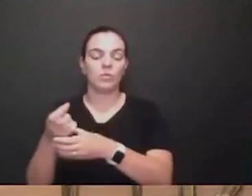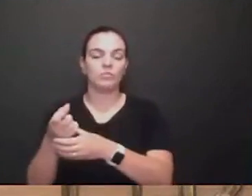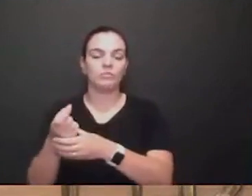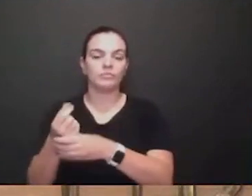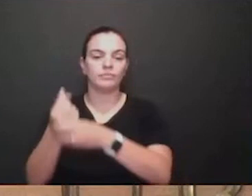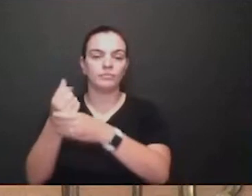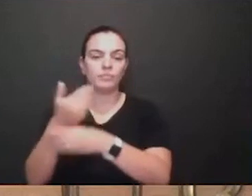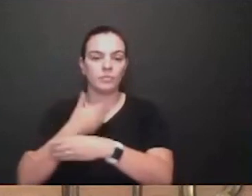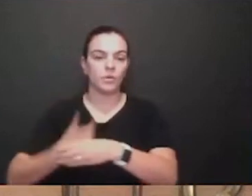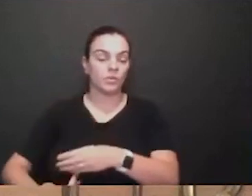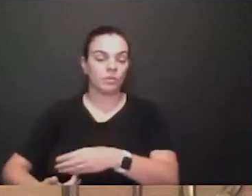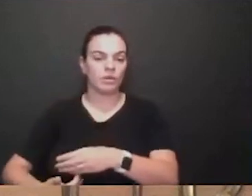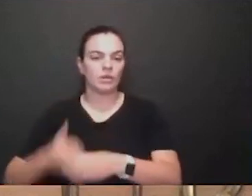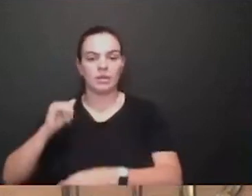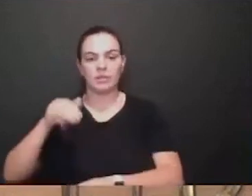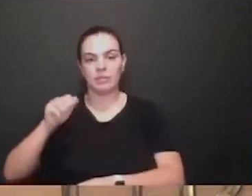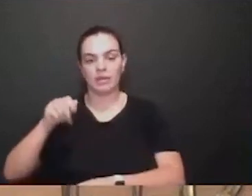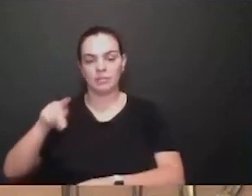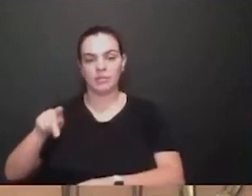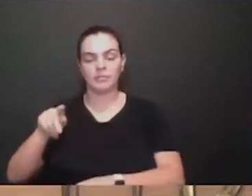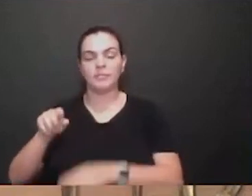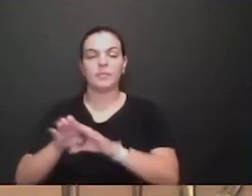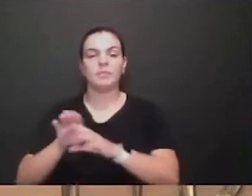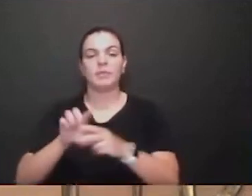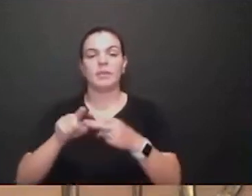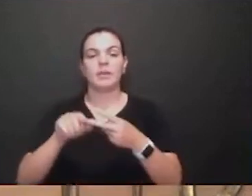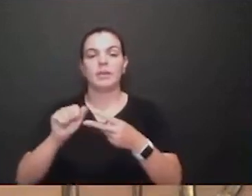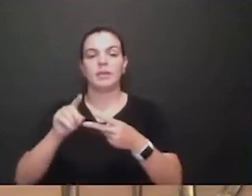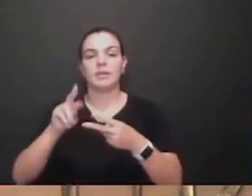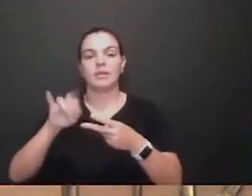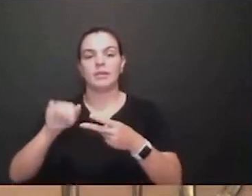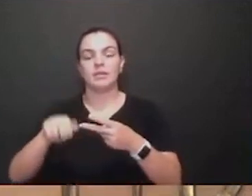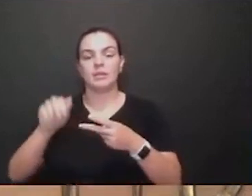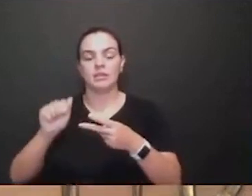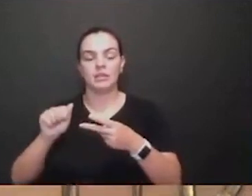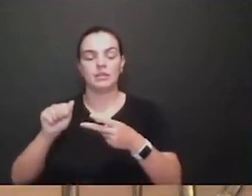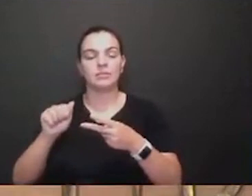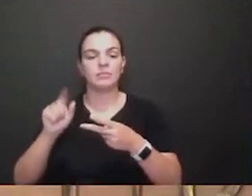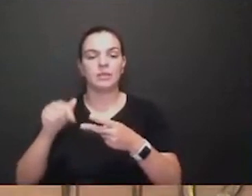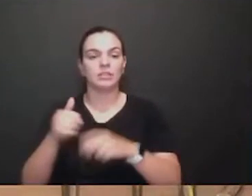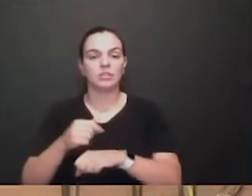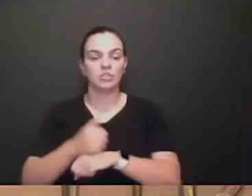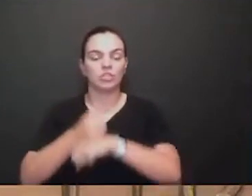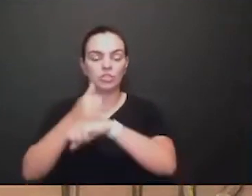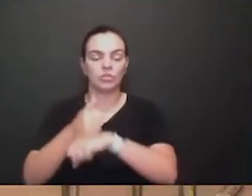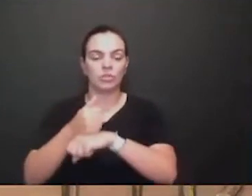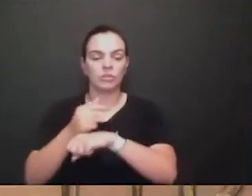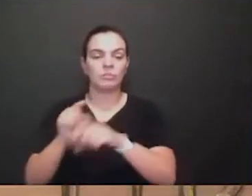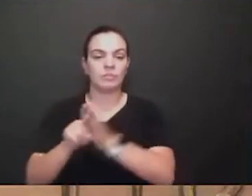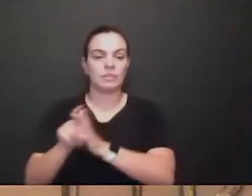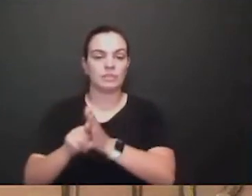a senhora Adriane Cristina dos Santos, diretora de Planejamento, Pesquisa e Inovação do IMAP, os